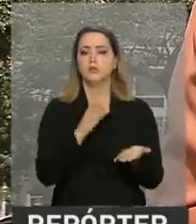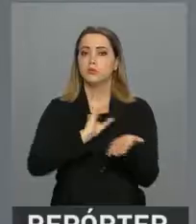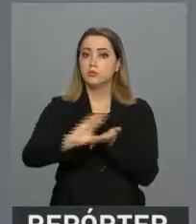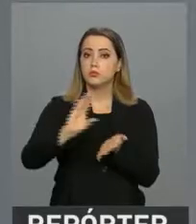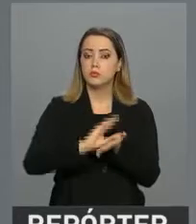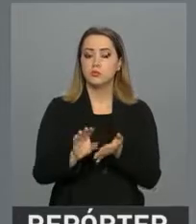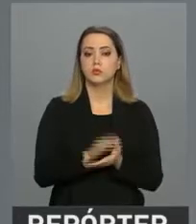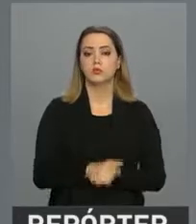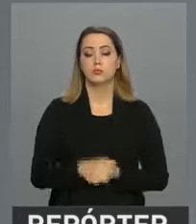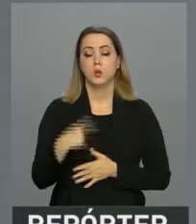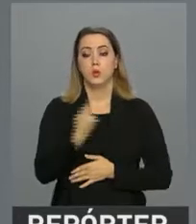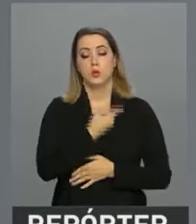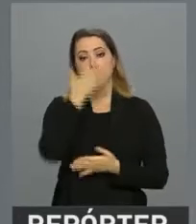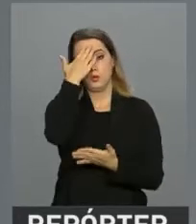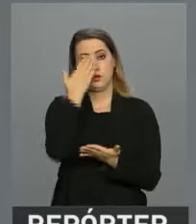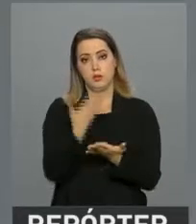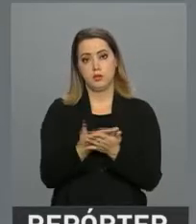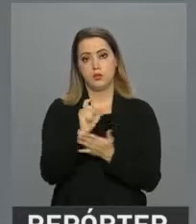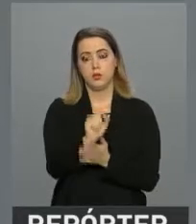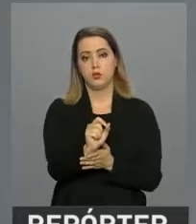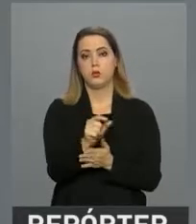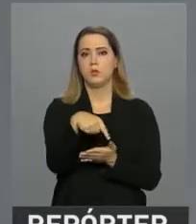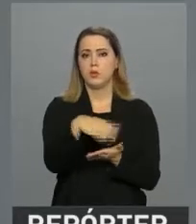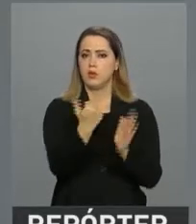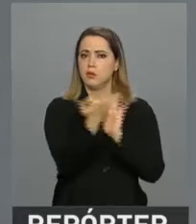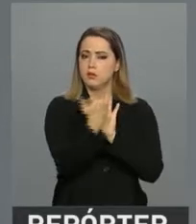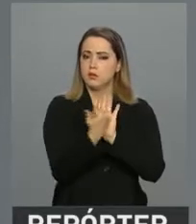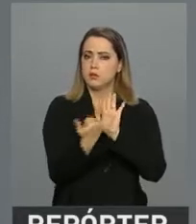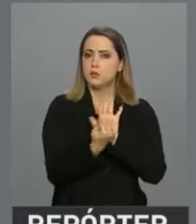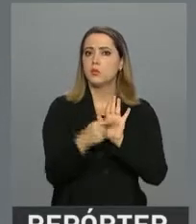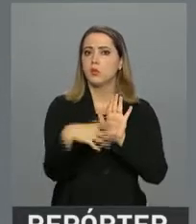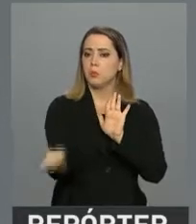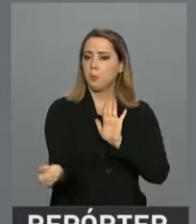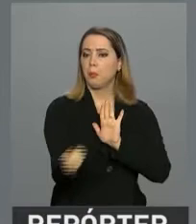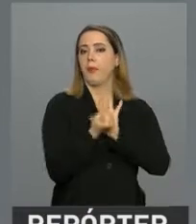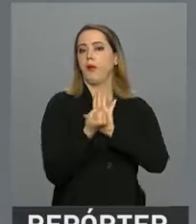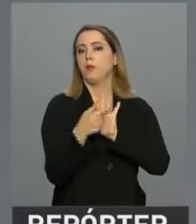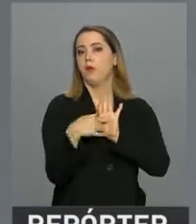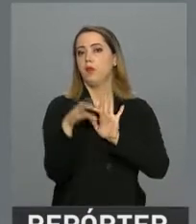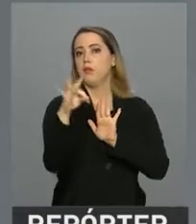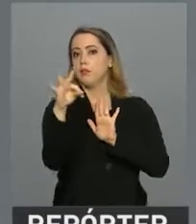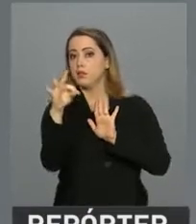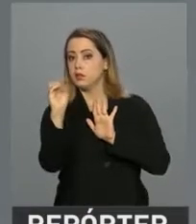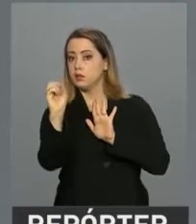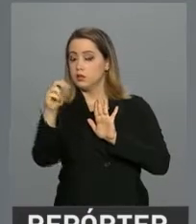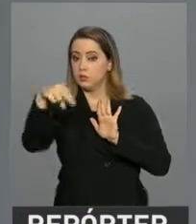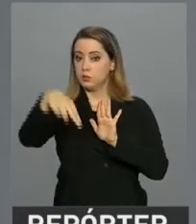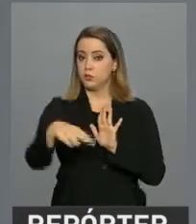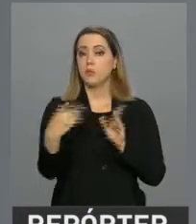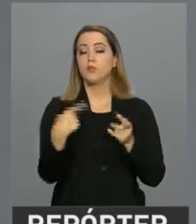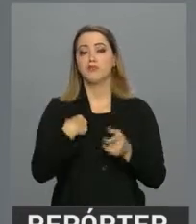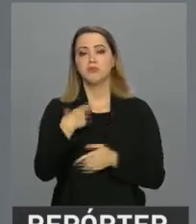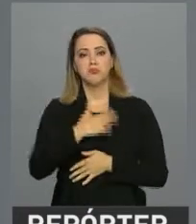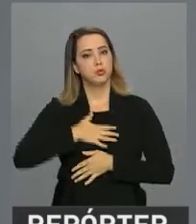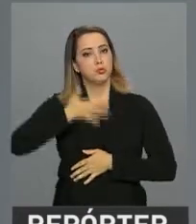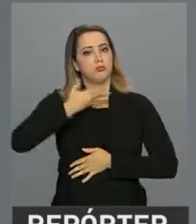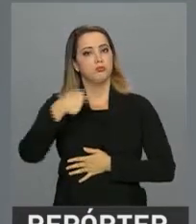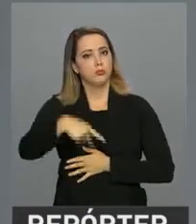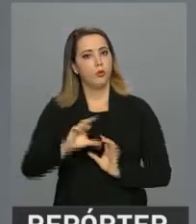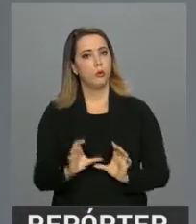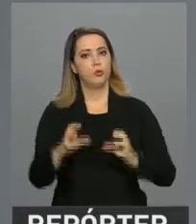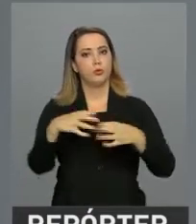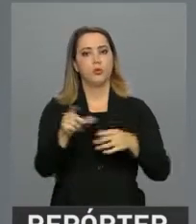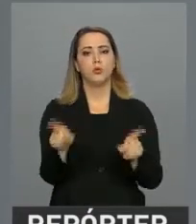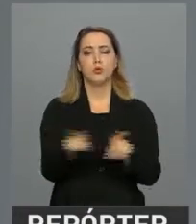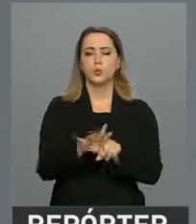investir nós acreditamos que esse programa que é uma marca do tesouro nacional o orgulho da instituição é possa ser